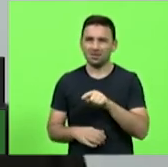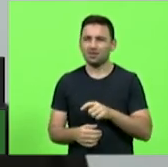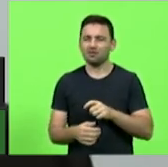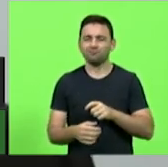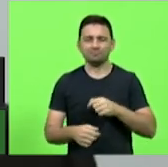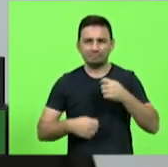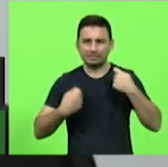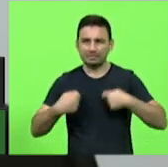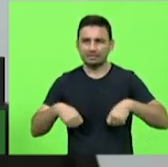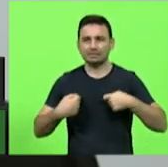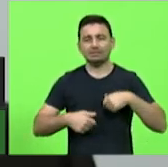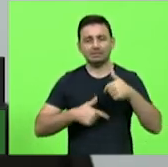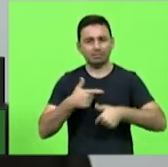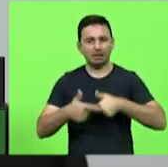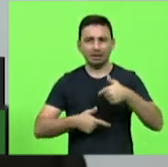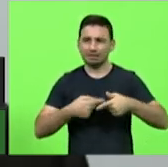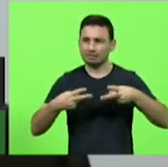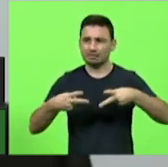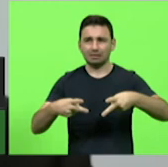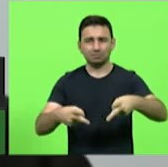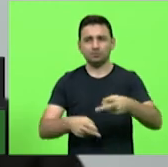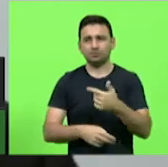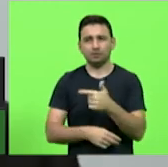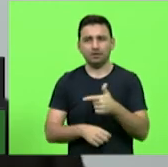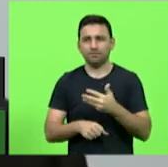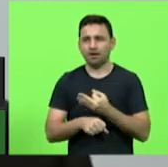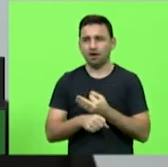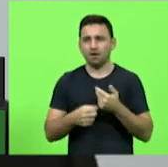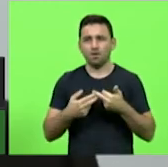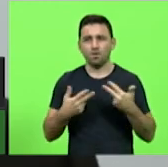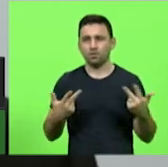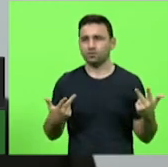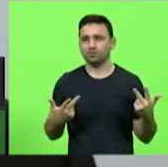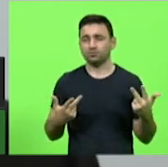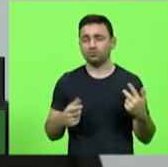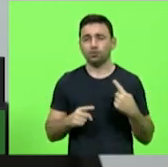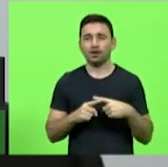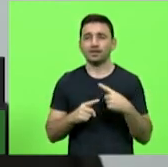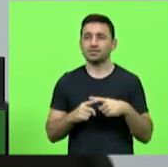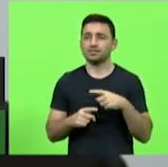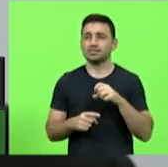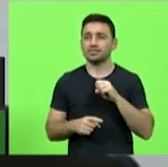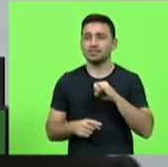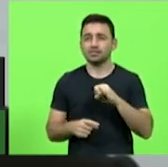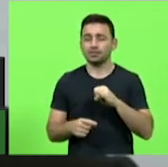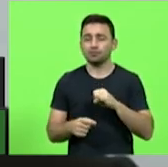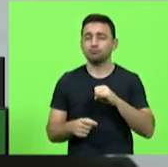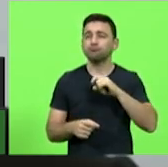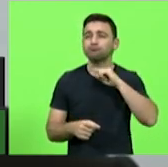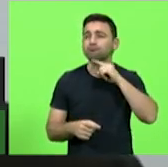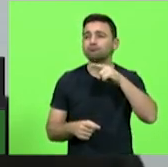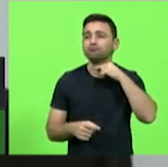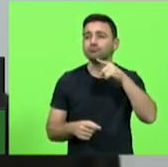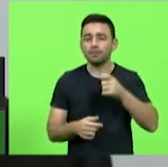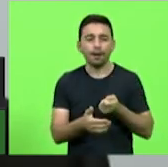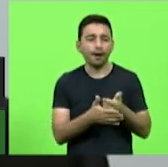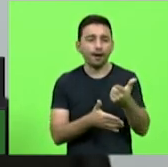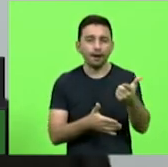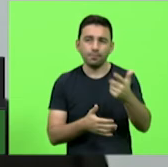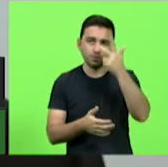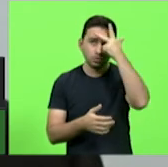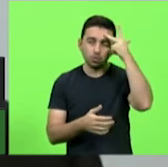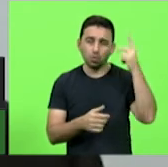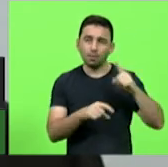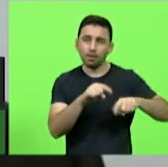ele tem que trabalhar, porque senão ele não consegue levar o pão para casa, ele não consegue pagar o fornecedor, para pagar